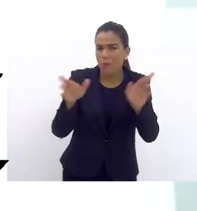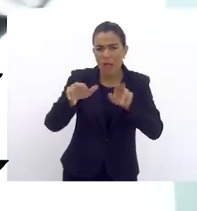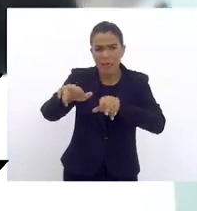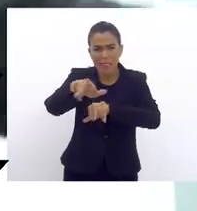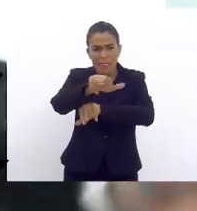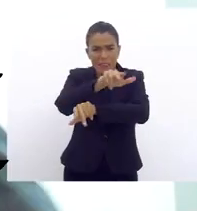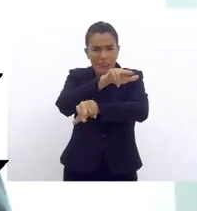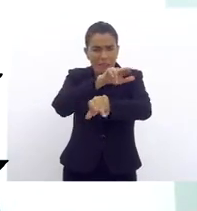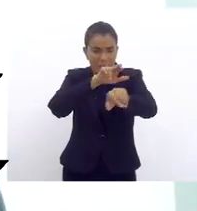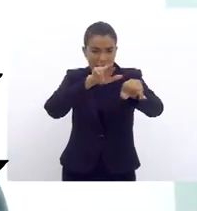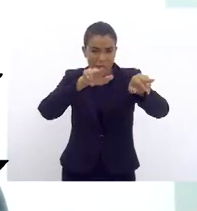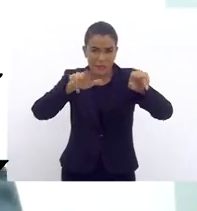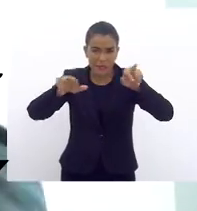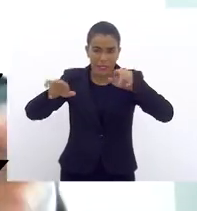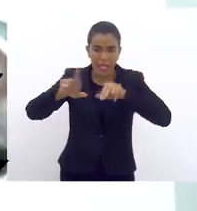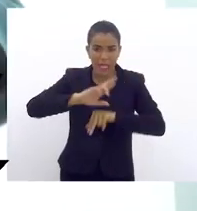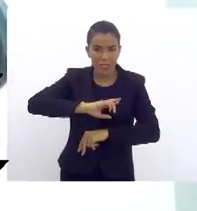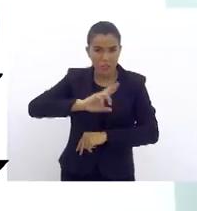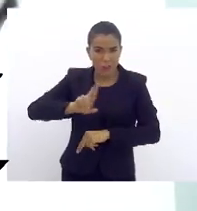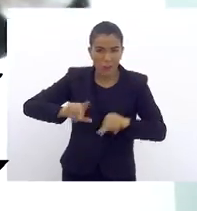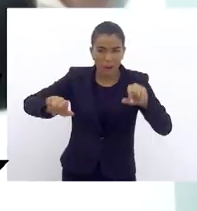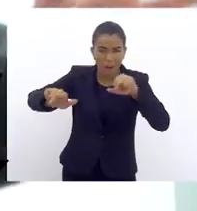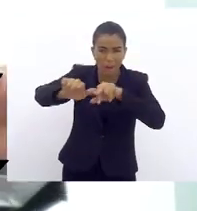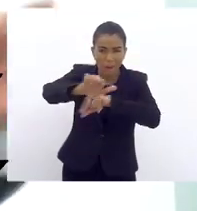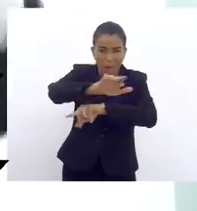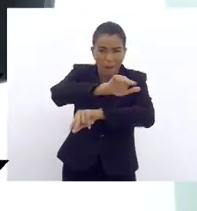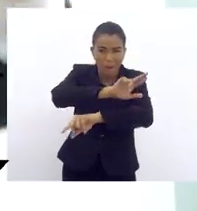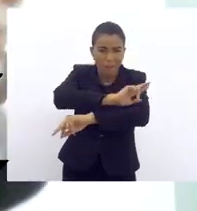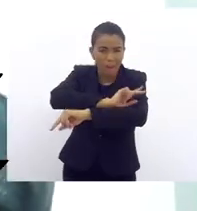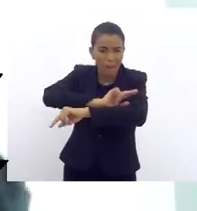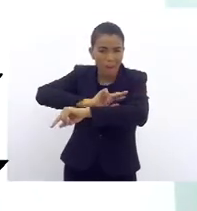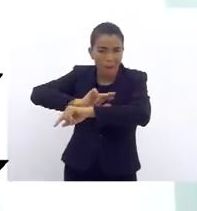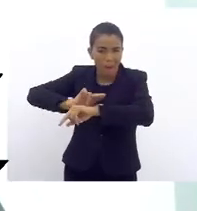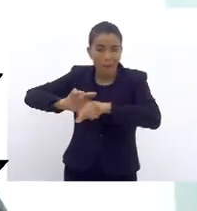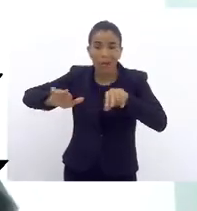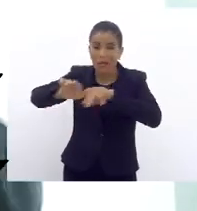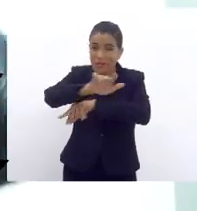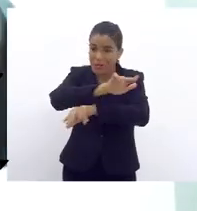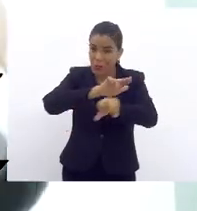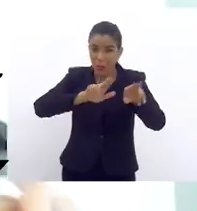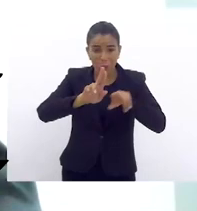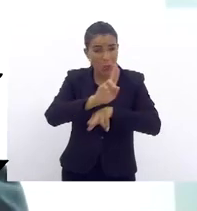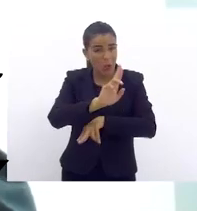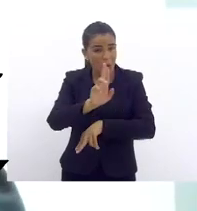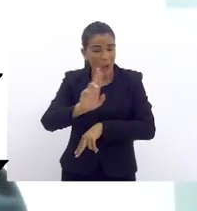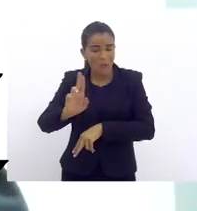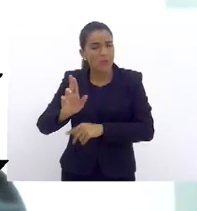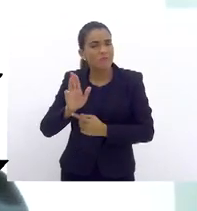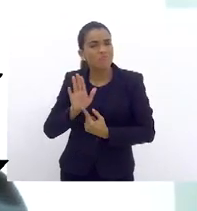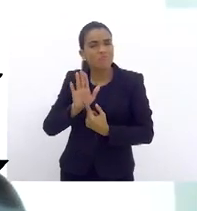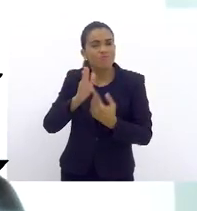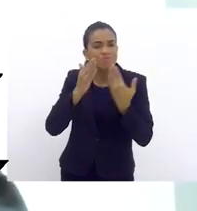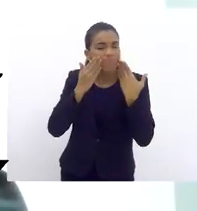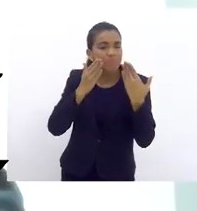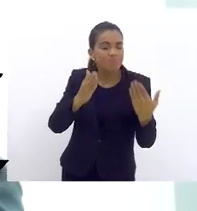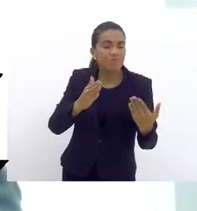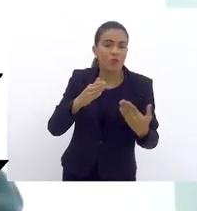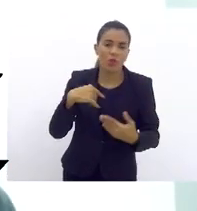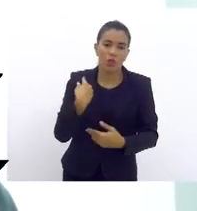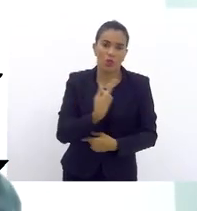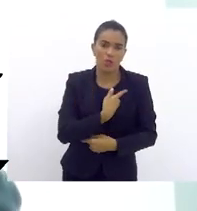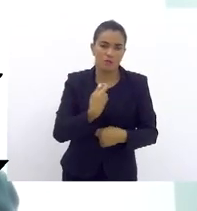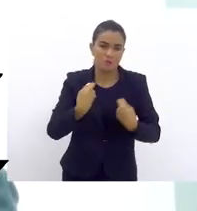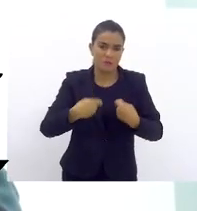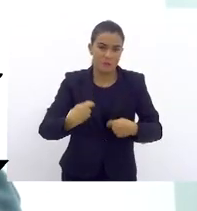das mais variadas religiões dos mais variados regiões e dos mais variados nomes demonstra que nós precisamos ter